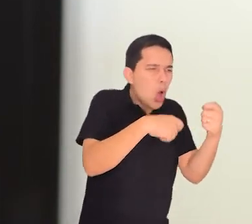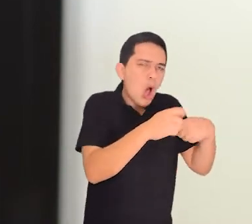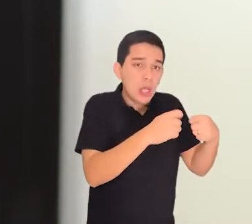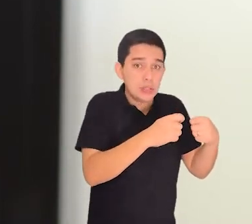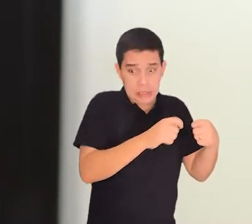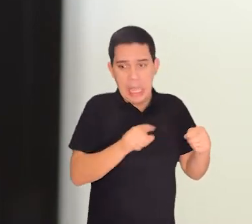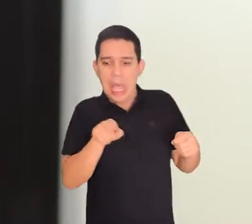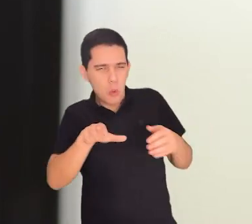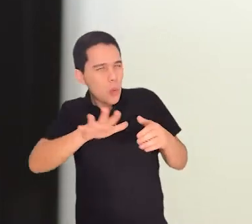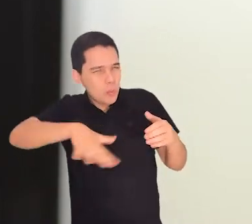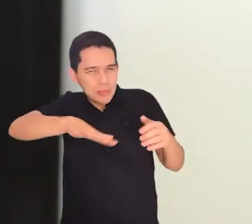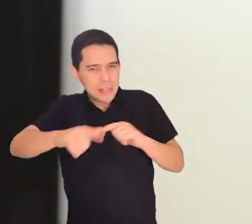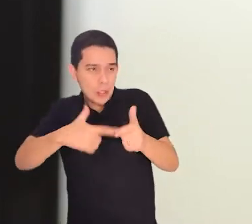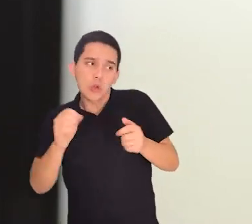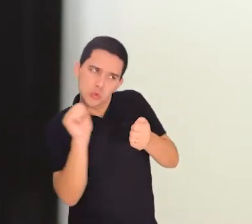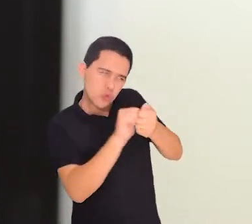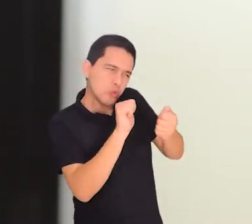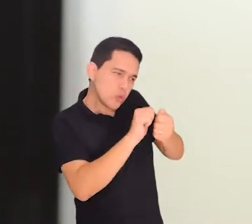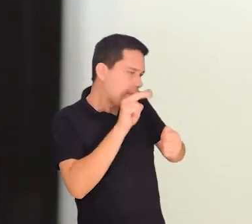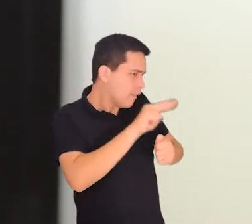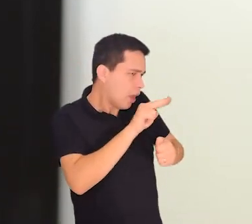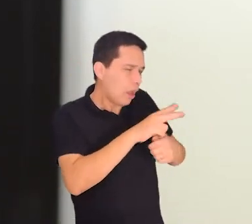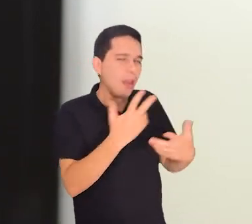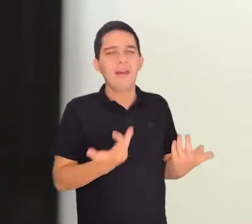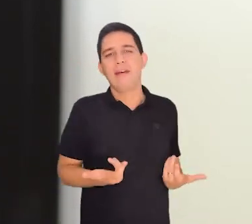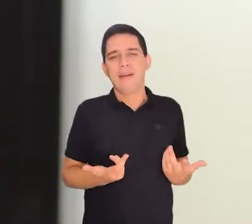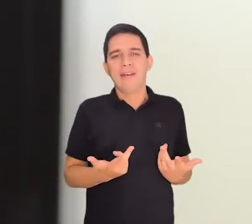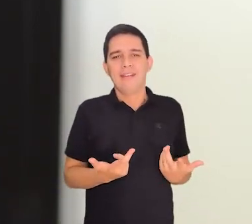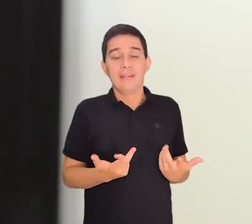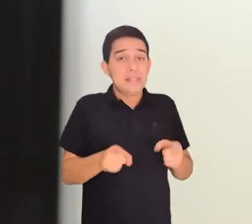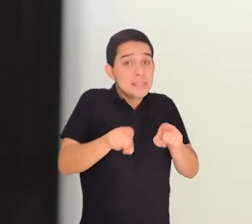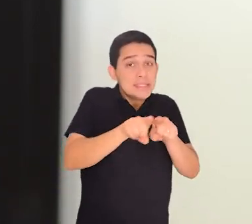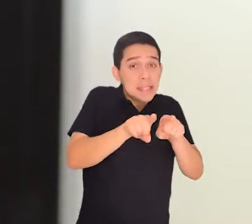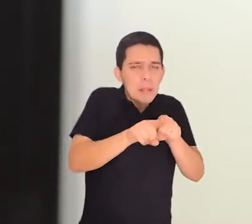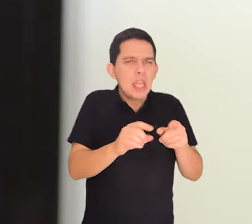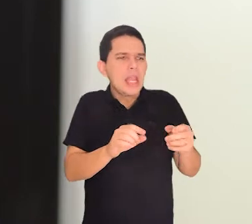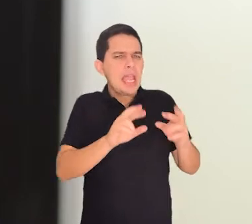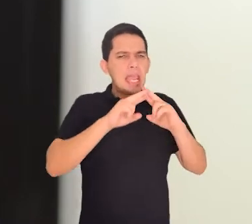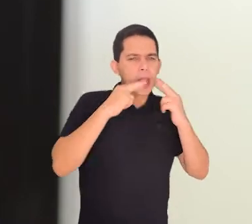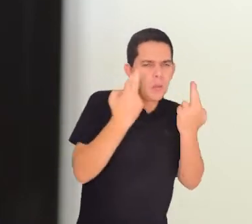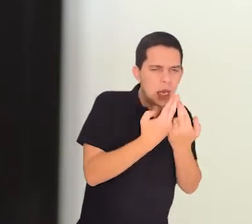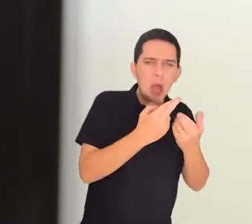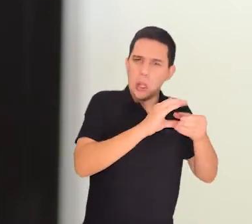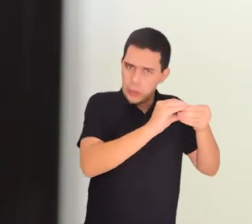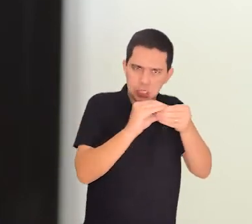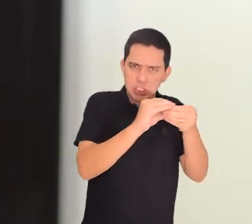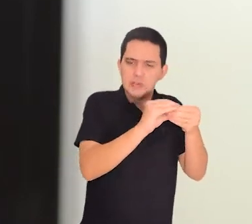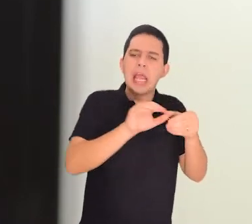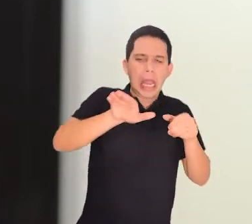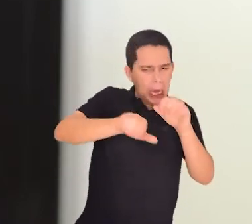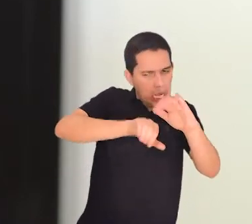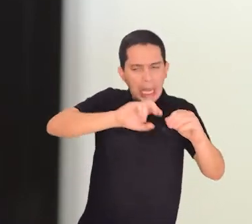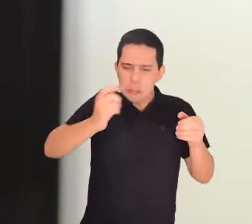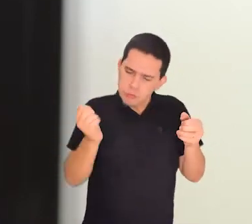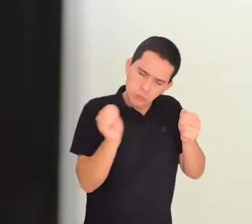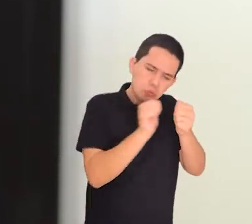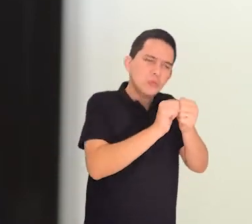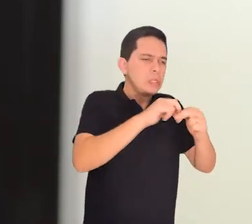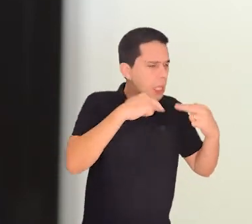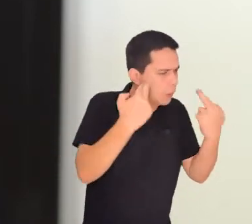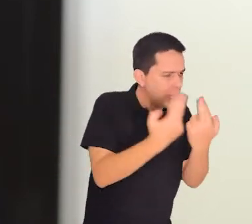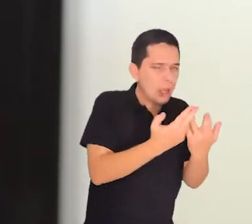contratos entre a cooperativa e as empresas clientes. Ele participa das assembleias, participa das